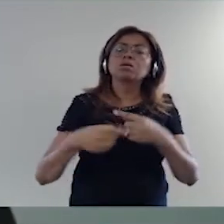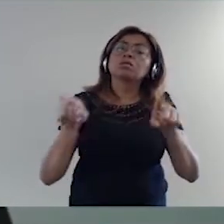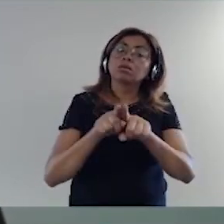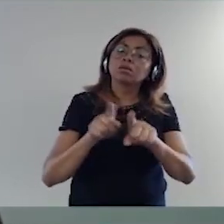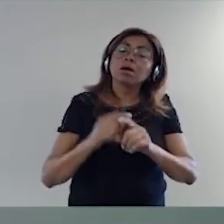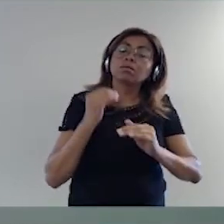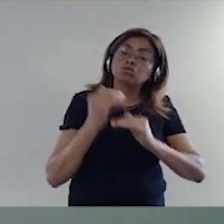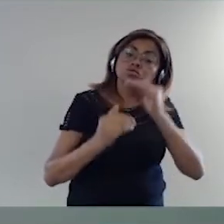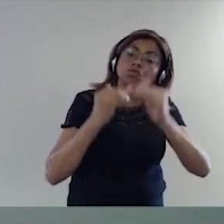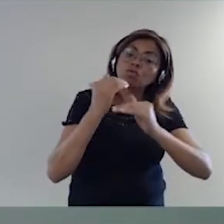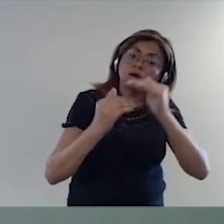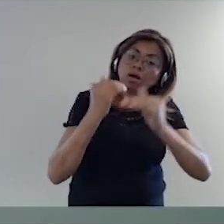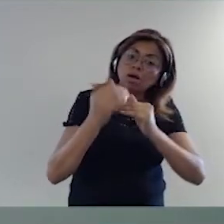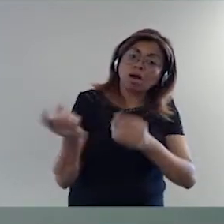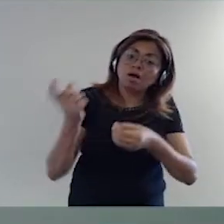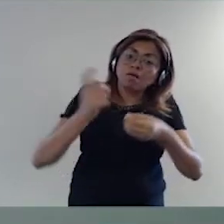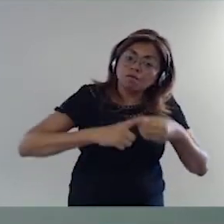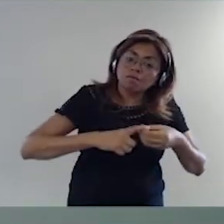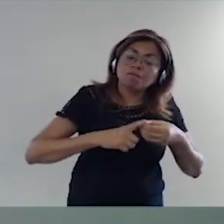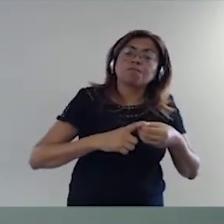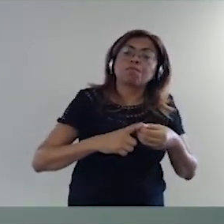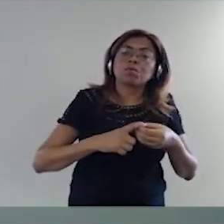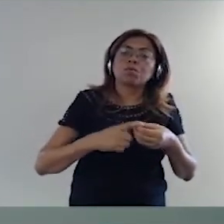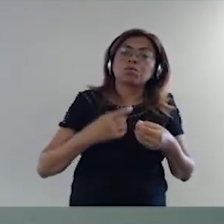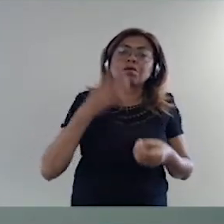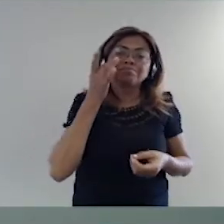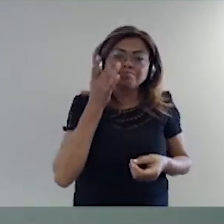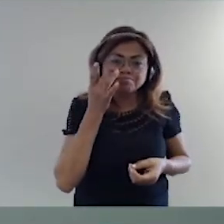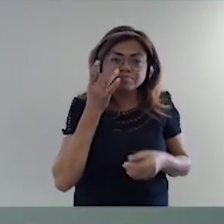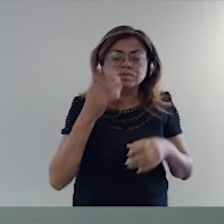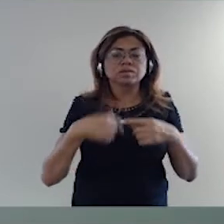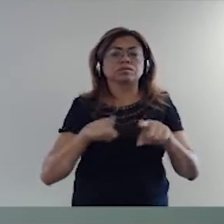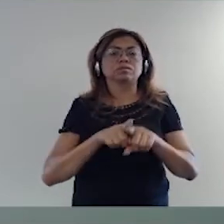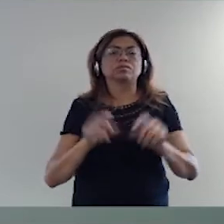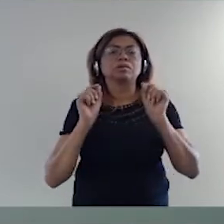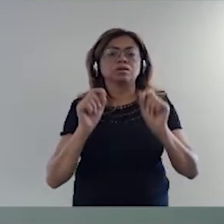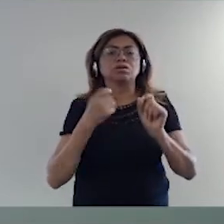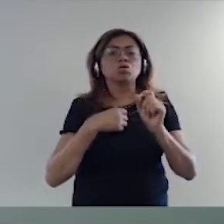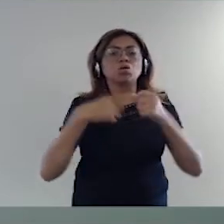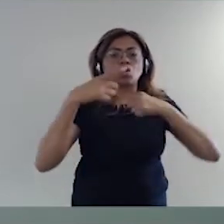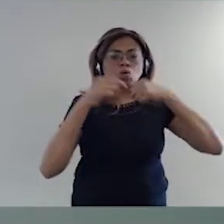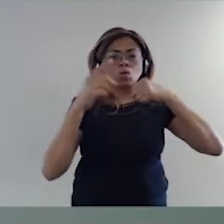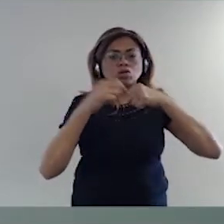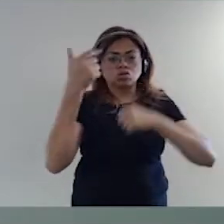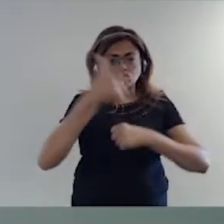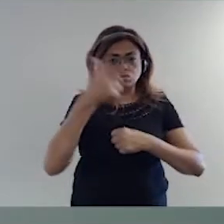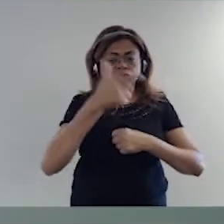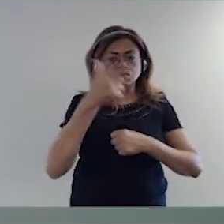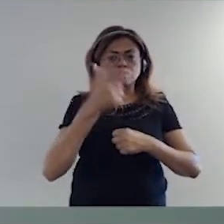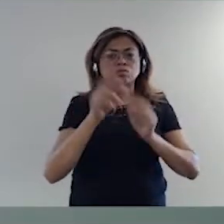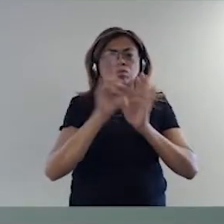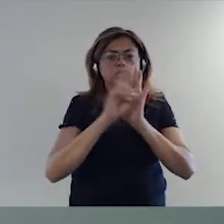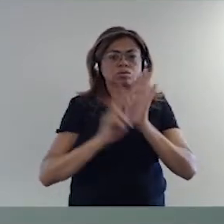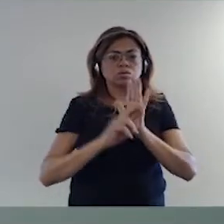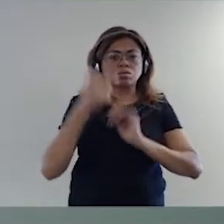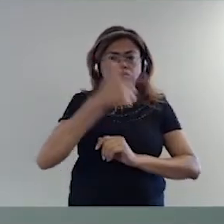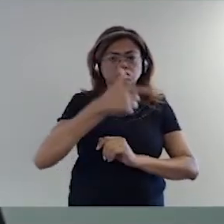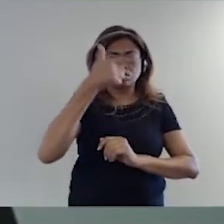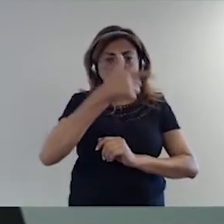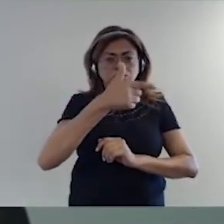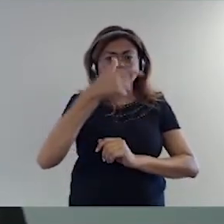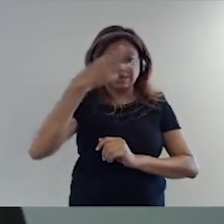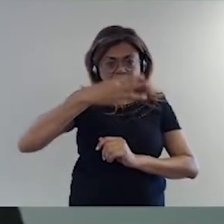gradual presencial nos fóruns e tribunais. E isso diz o artigo 2º da tal resolução 322,